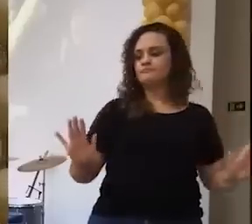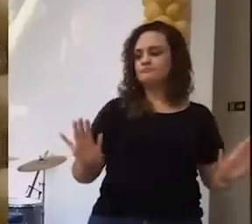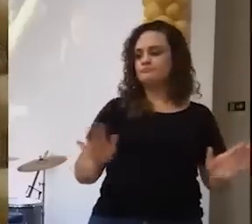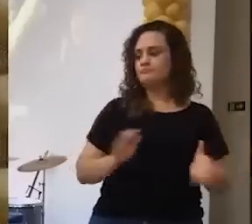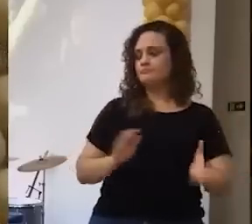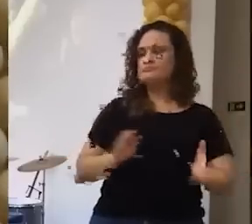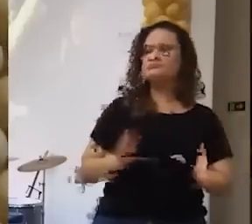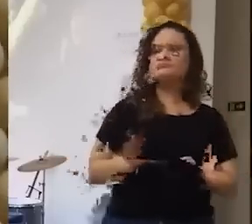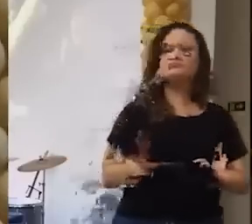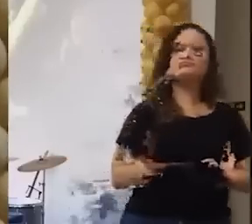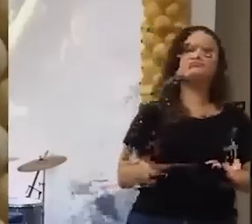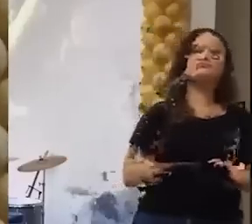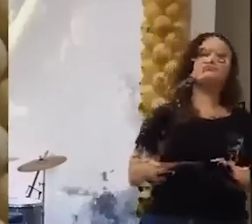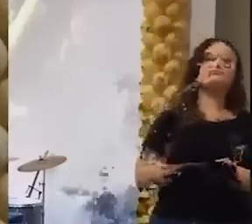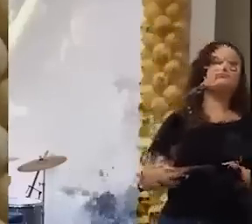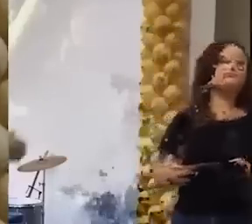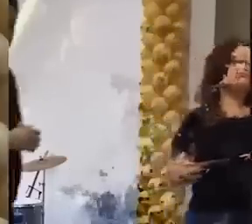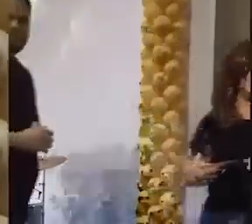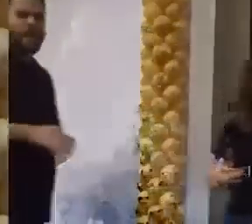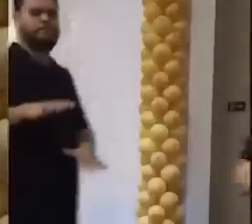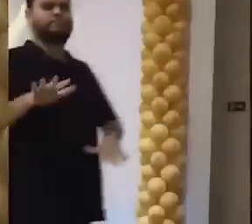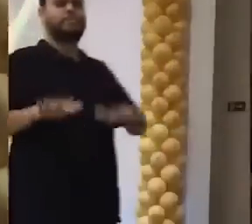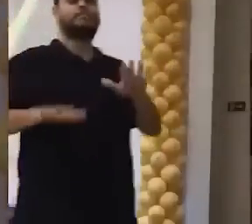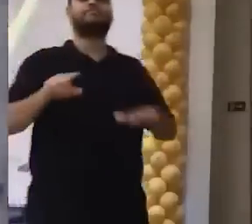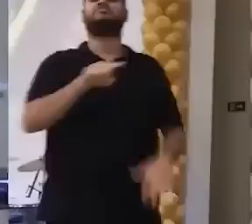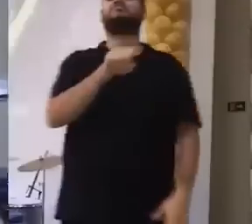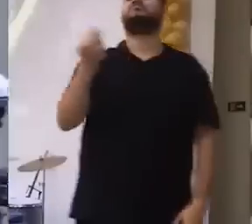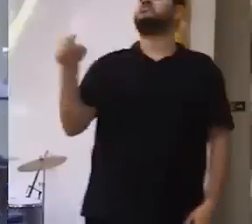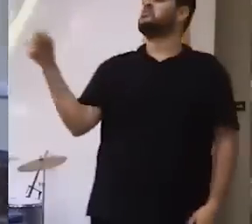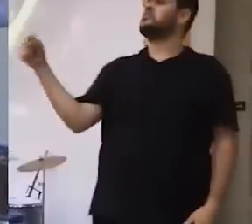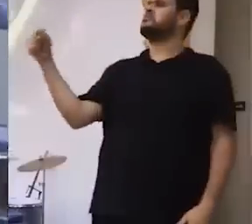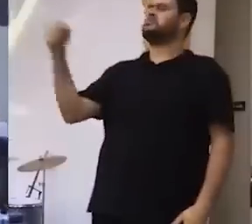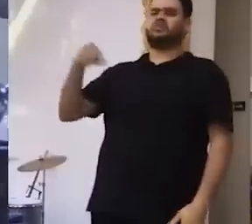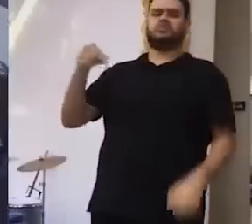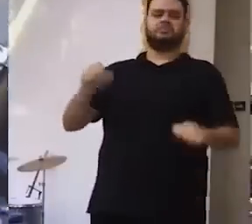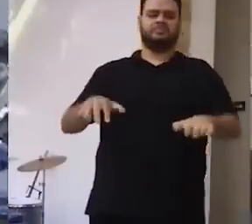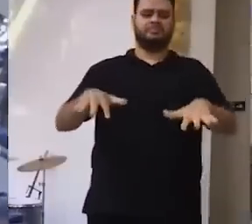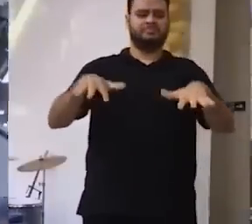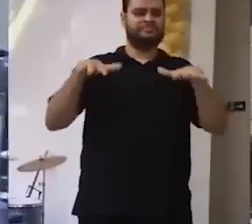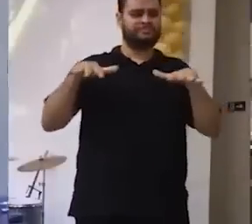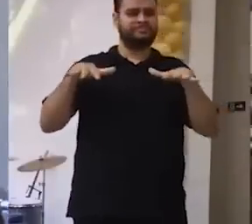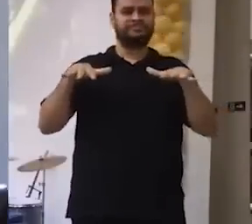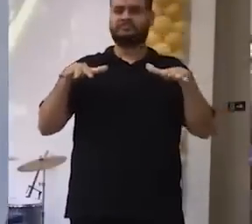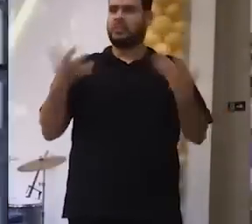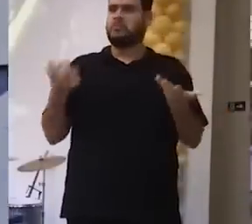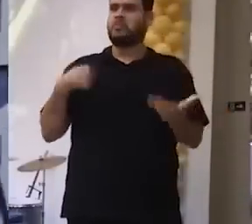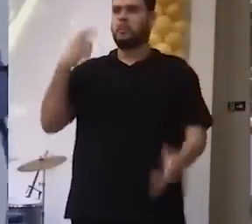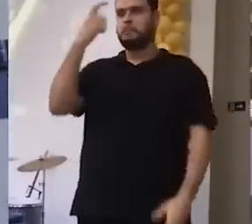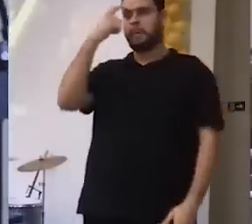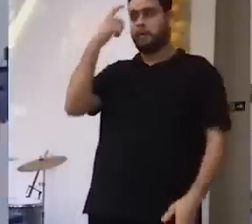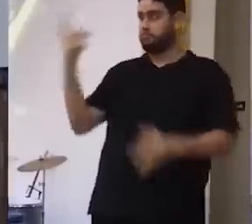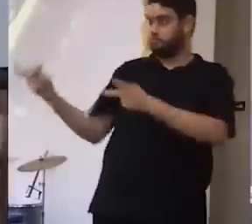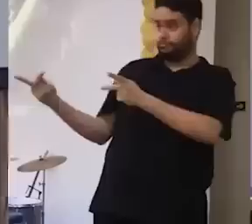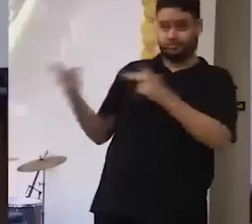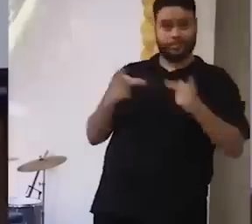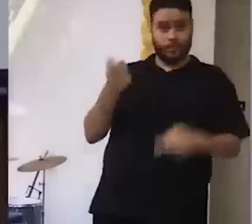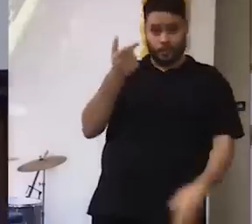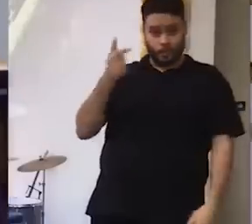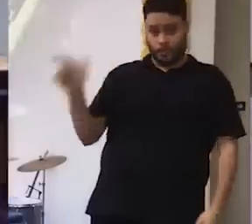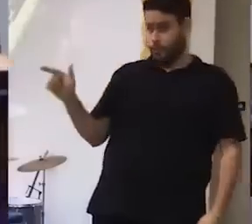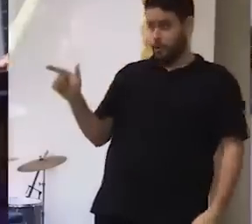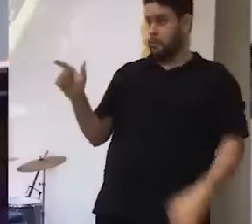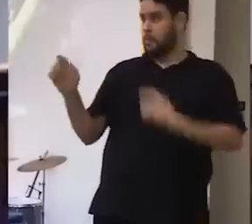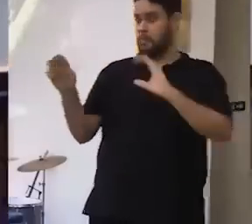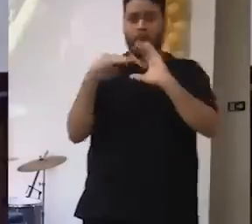dor. Talvez você que está aqui nesse auditório, está precisando fazer uma visita, mandar uma